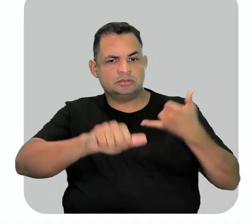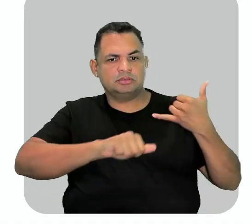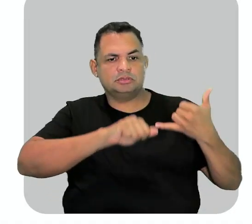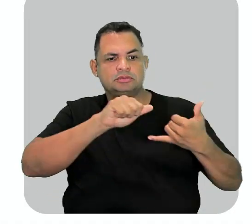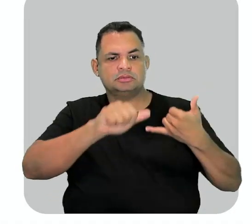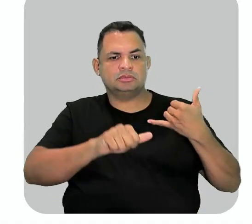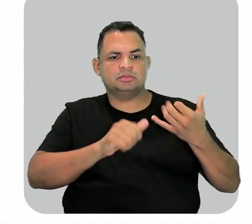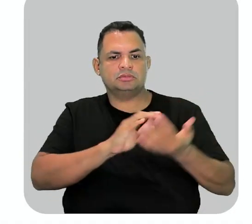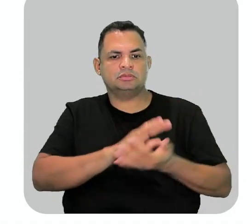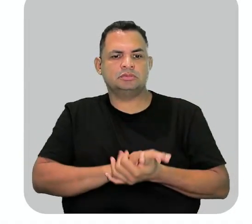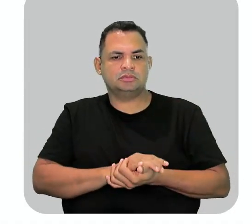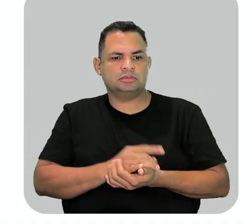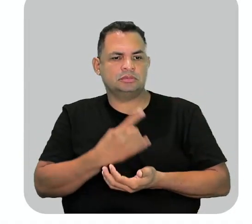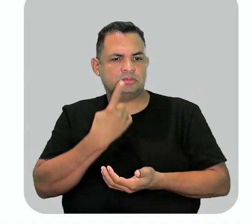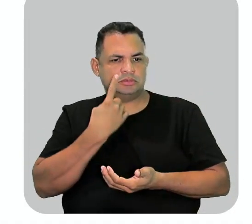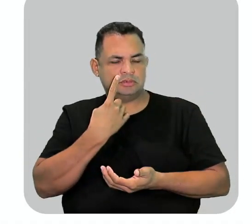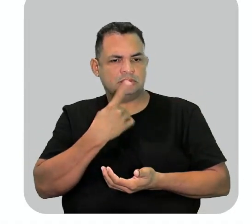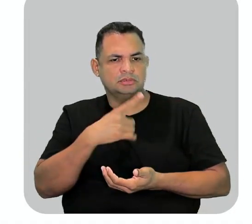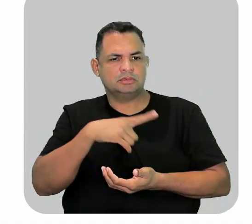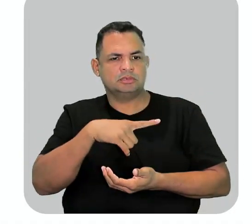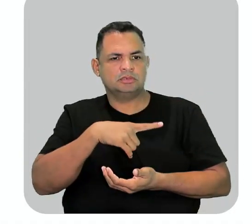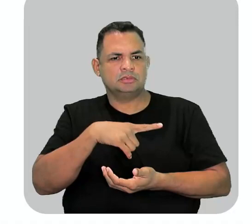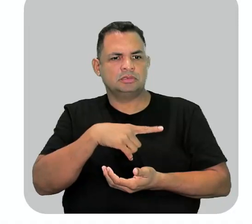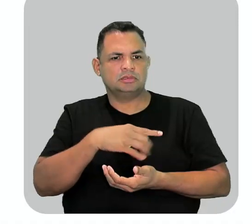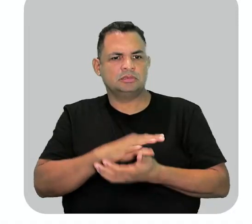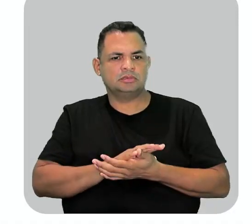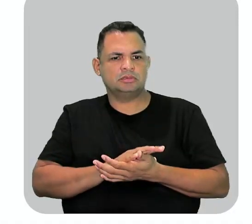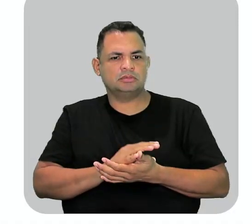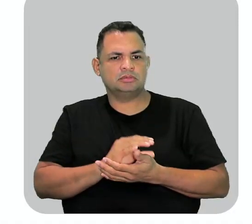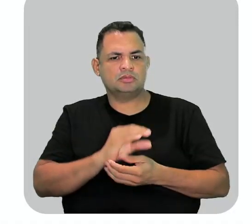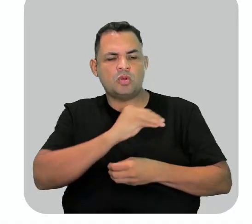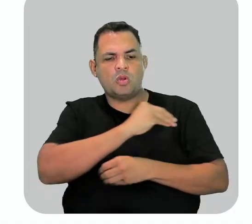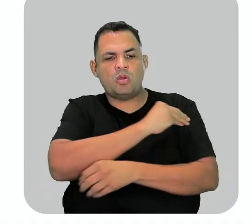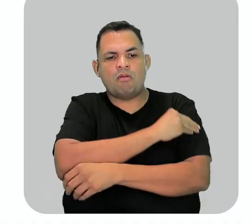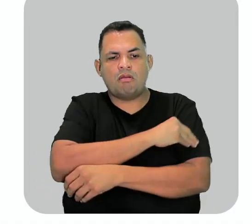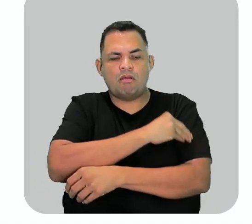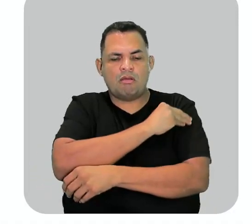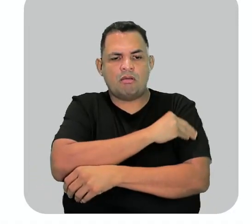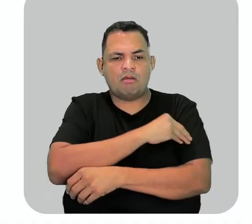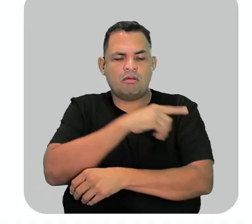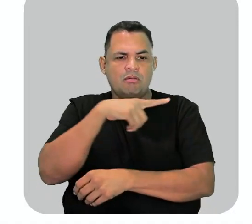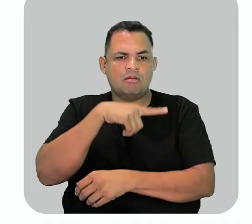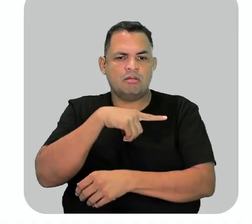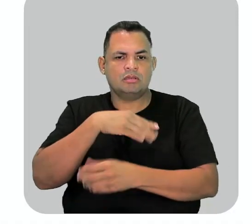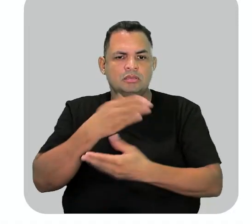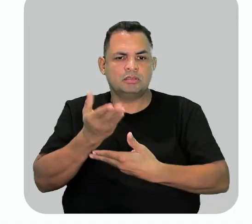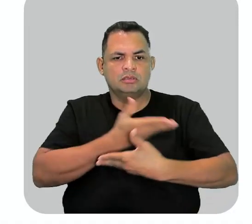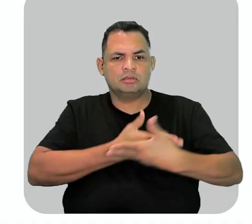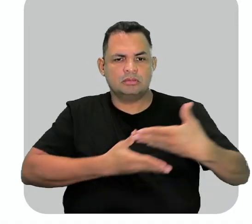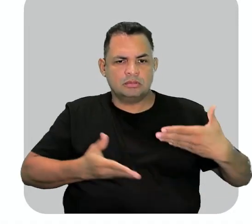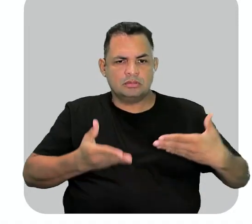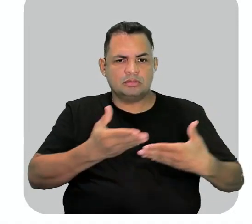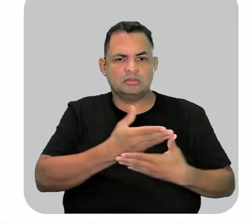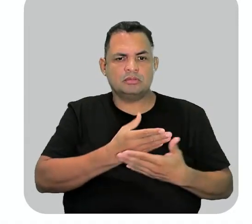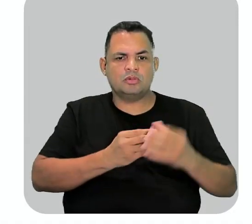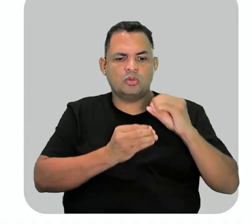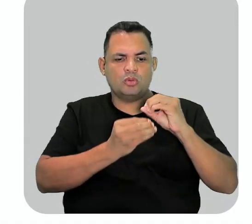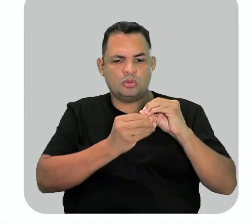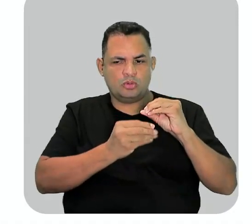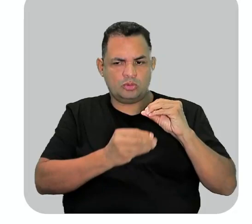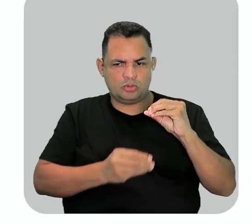reação. Observe que aqui nós temos um álcool, e aí ele está interagindo com um